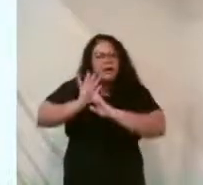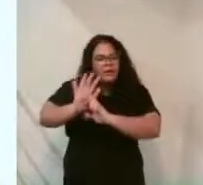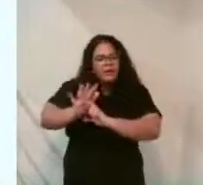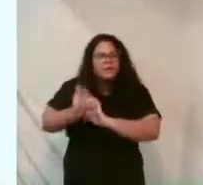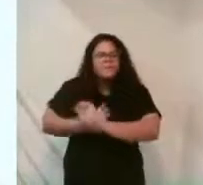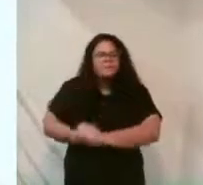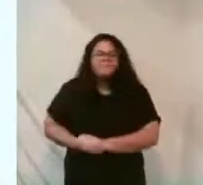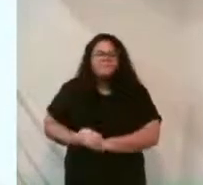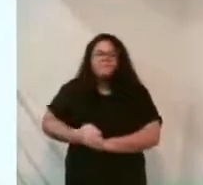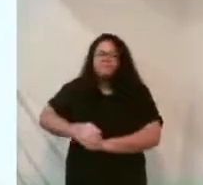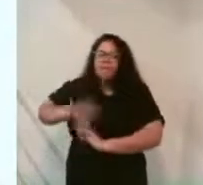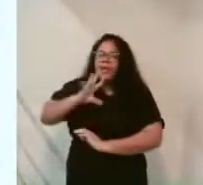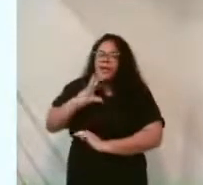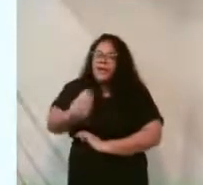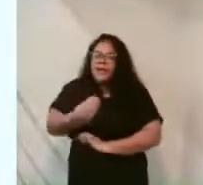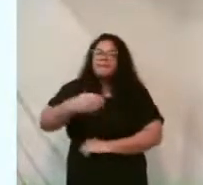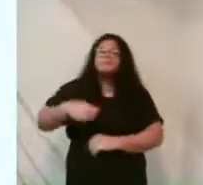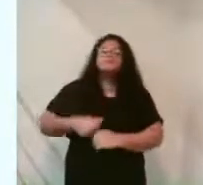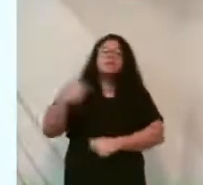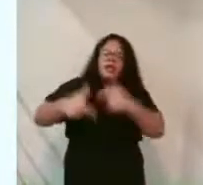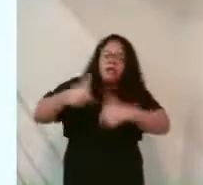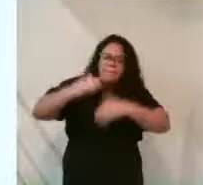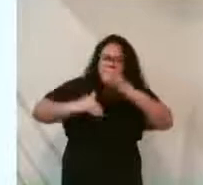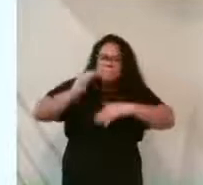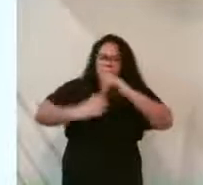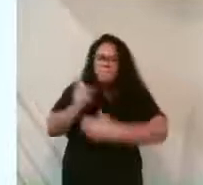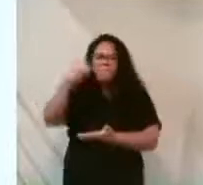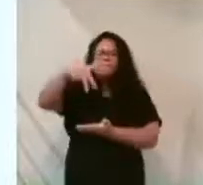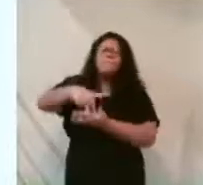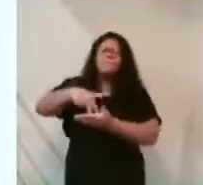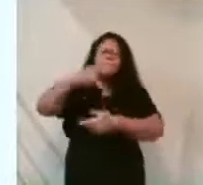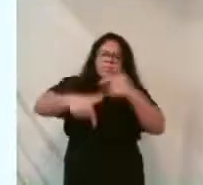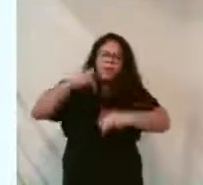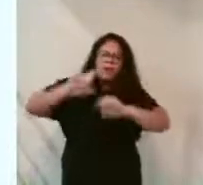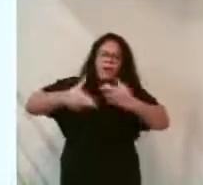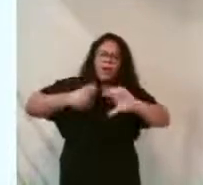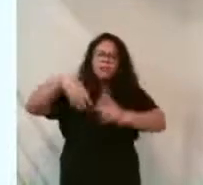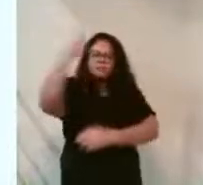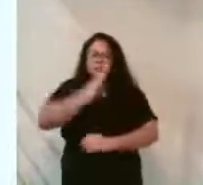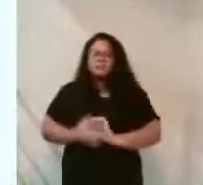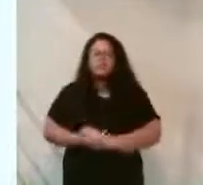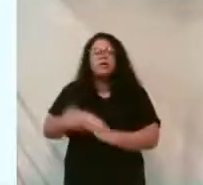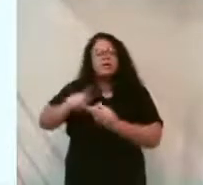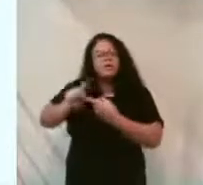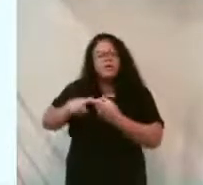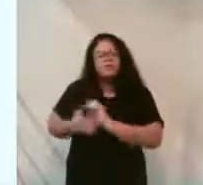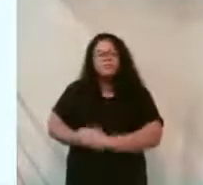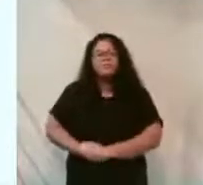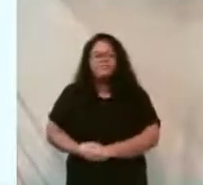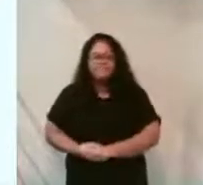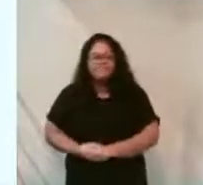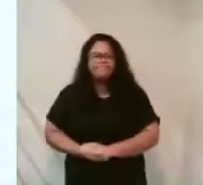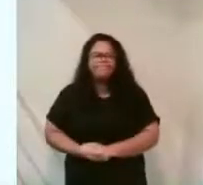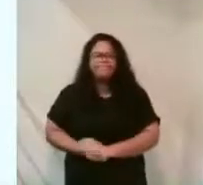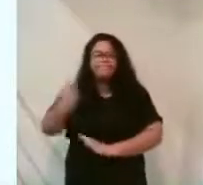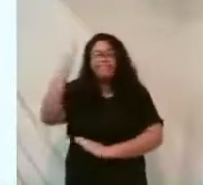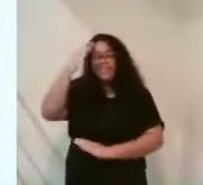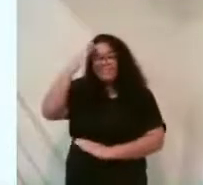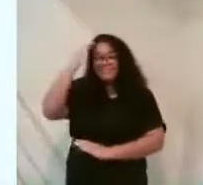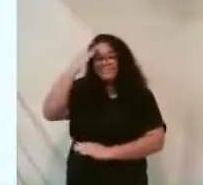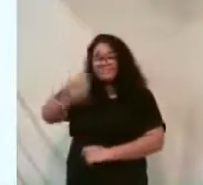na condição de protagonista da reciclagem no Brasil. Contribui para a preservação do estado de pobreza, exploração e